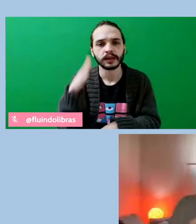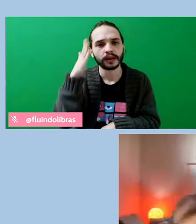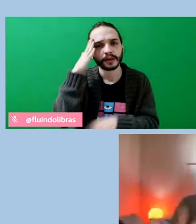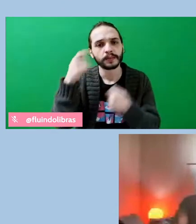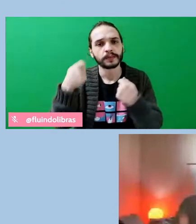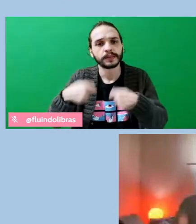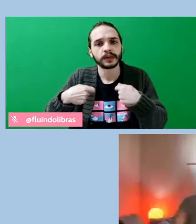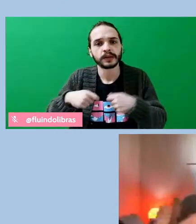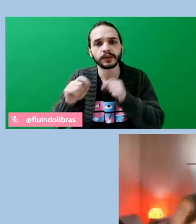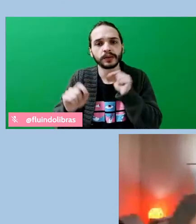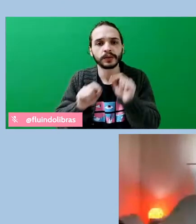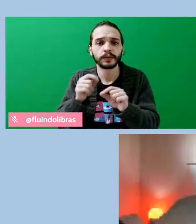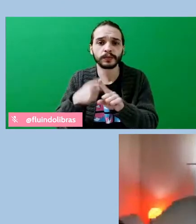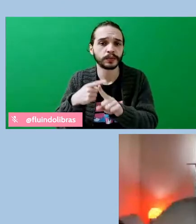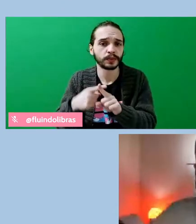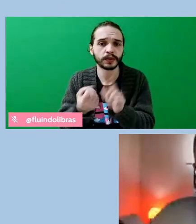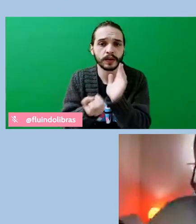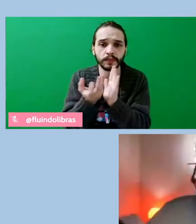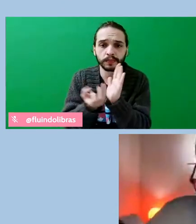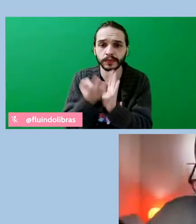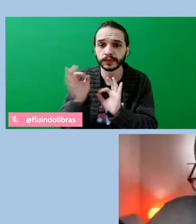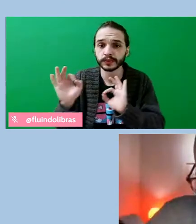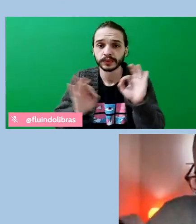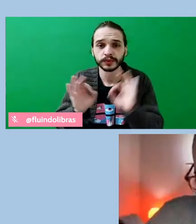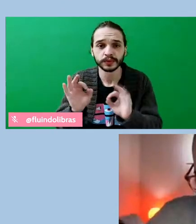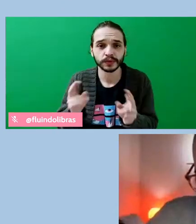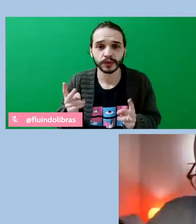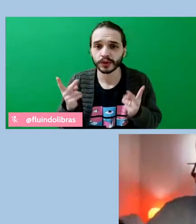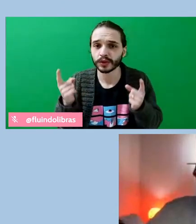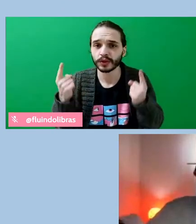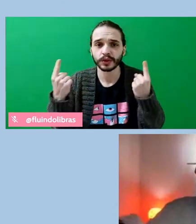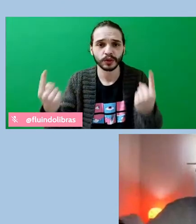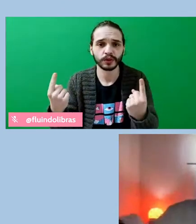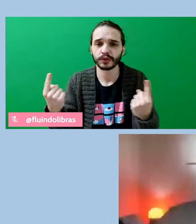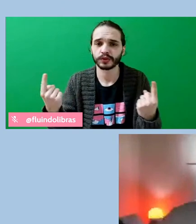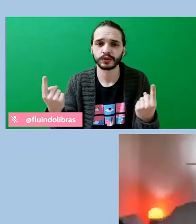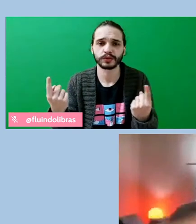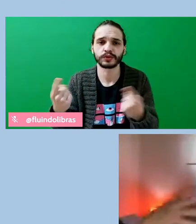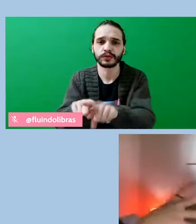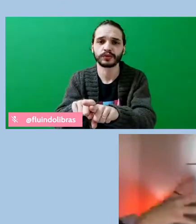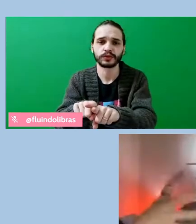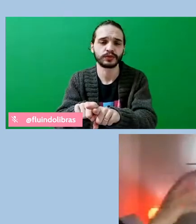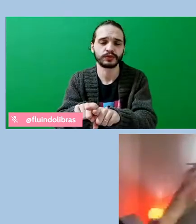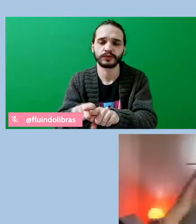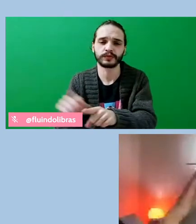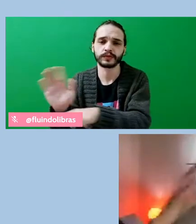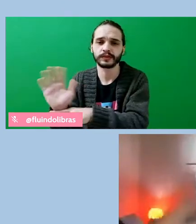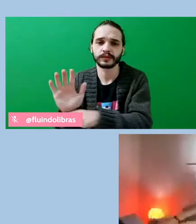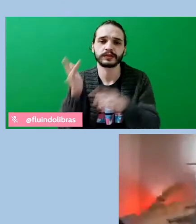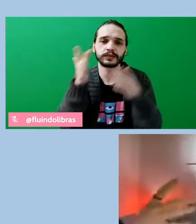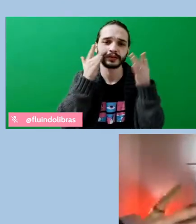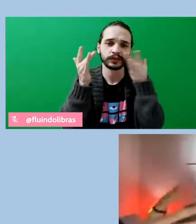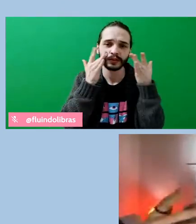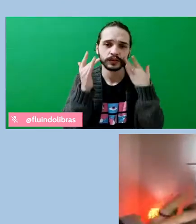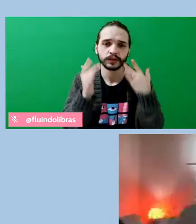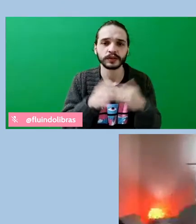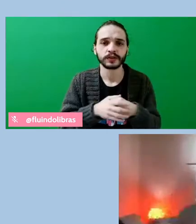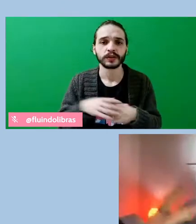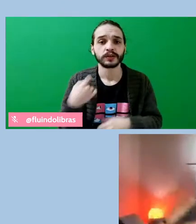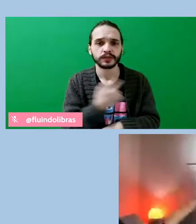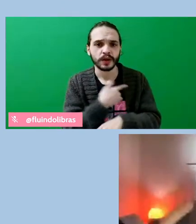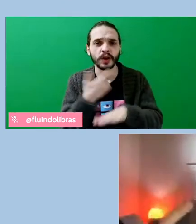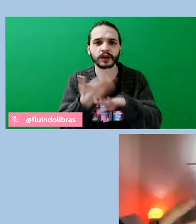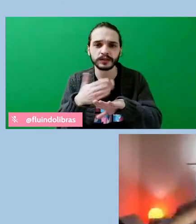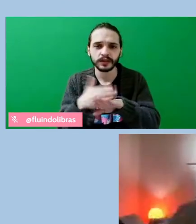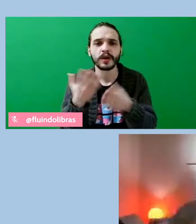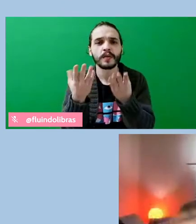gente produziu os dois, né? A gente estava conversando um pouco, Sônia e eu, antes, mas a ideia é de que a gente ensaiou muito por Zoom, da gente se encontrou,